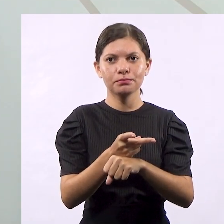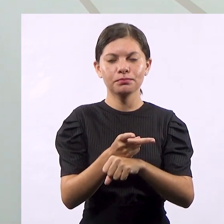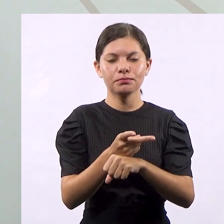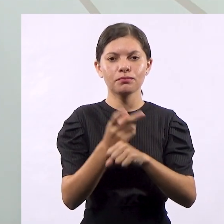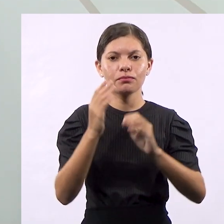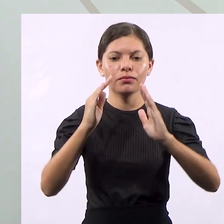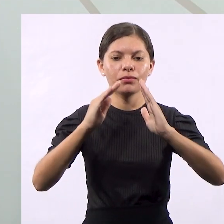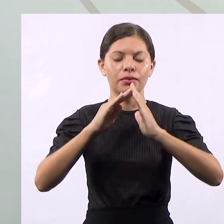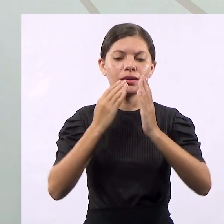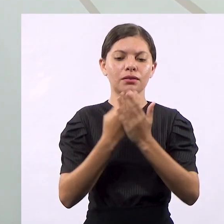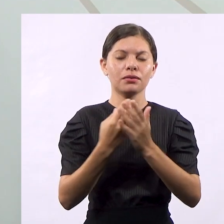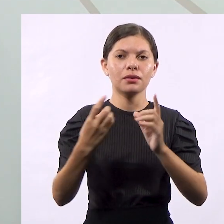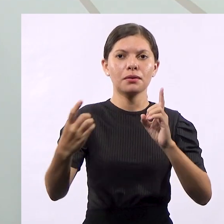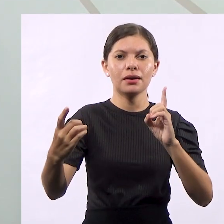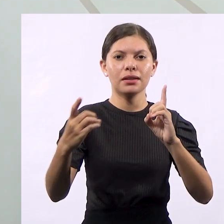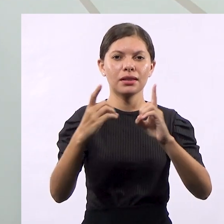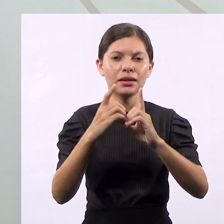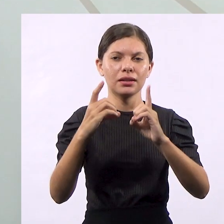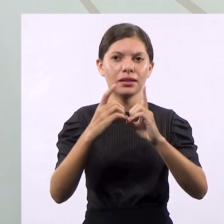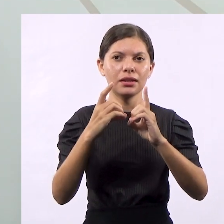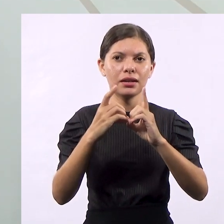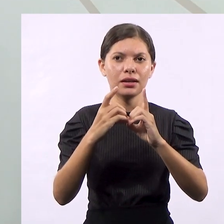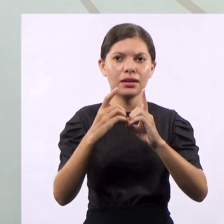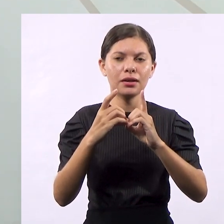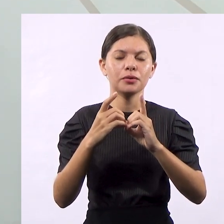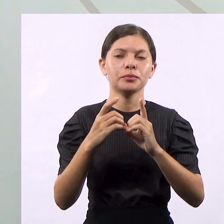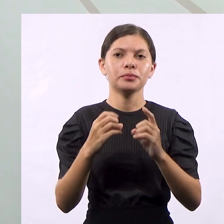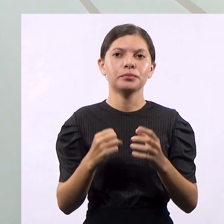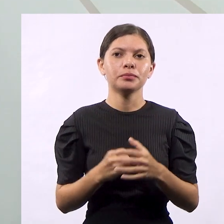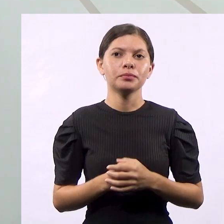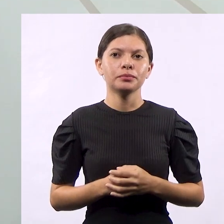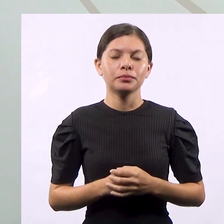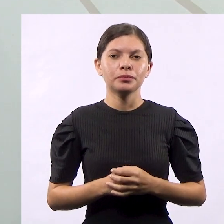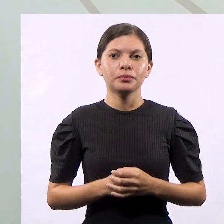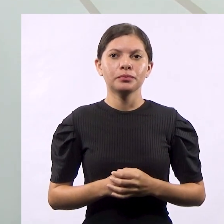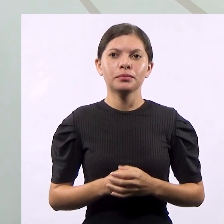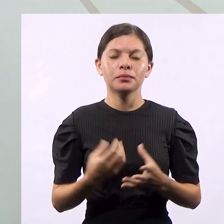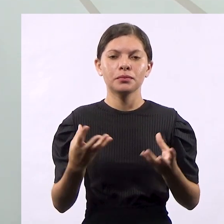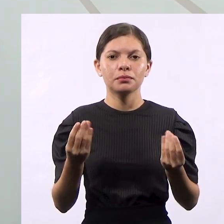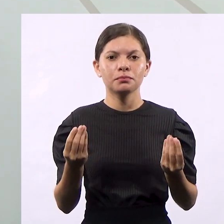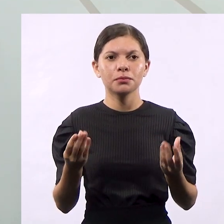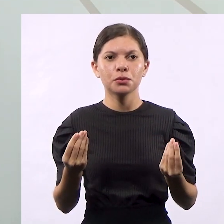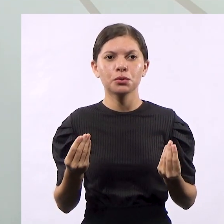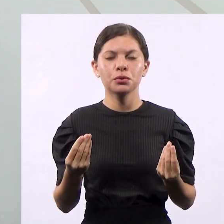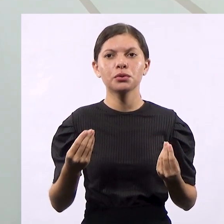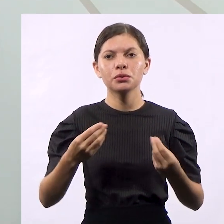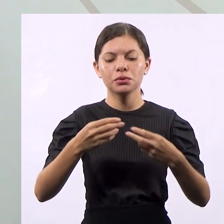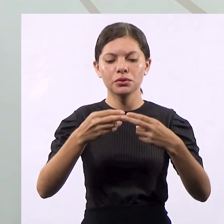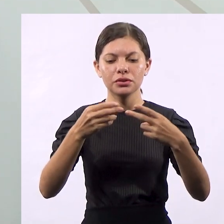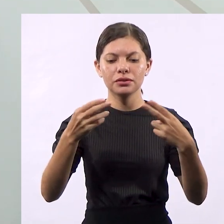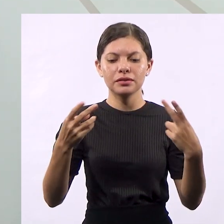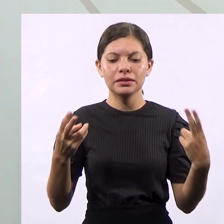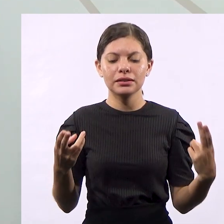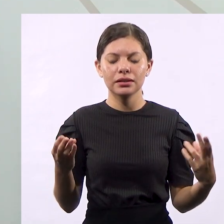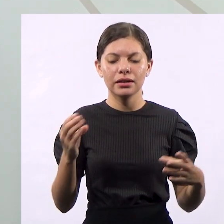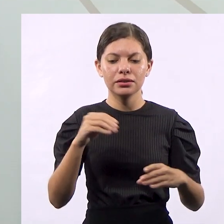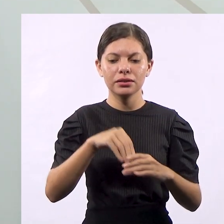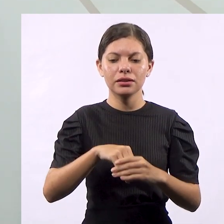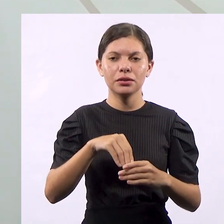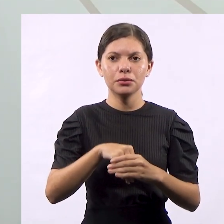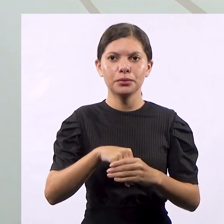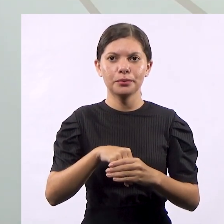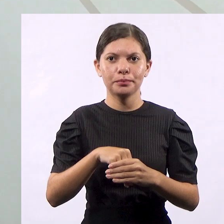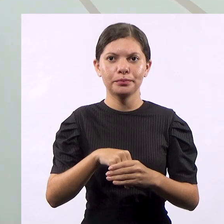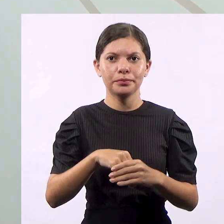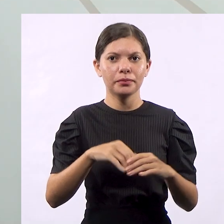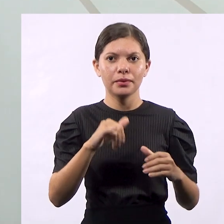atenda realmente a pluralidade, a diversidade na escola. Um dos exemplos que a gente pode verificar é o